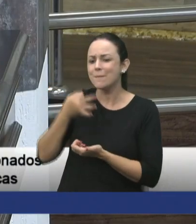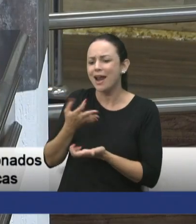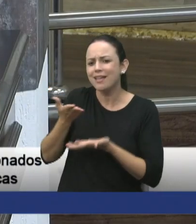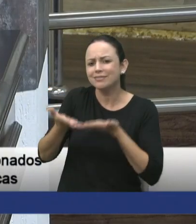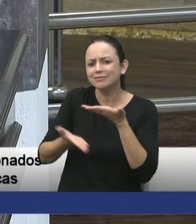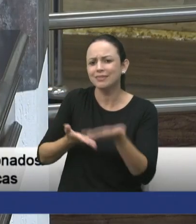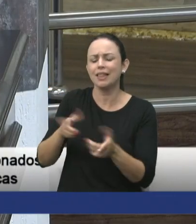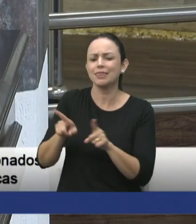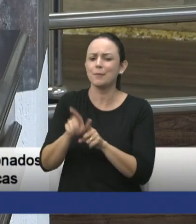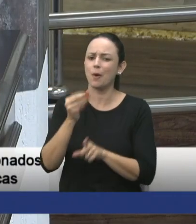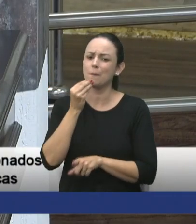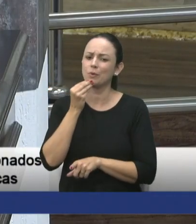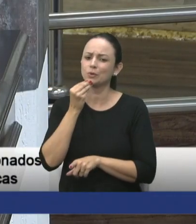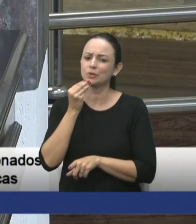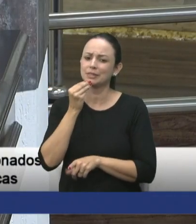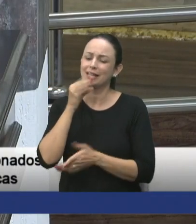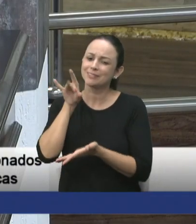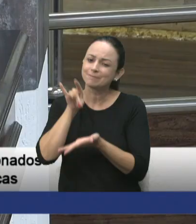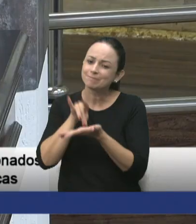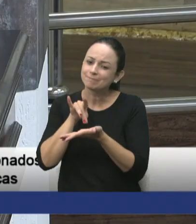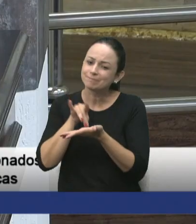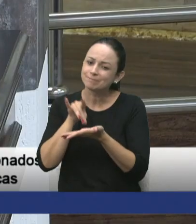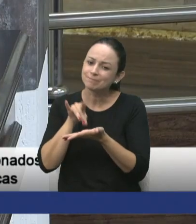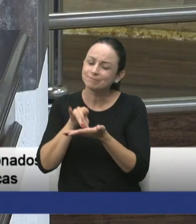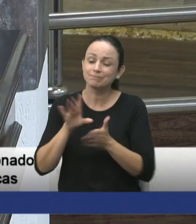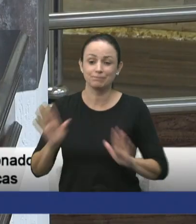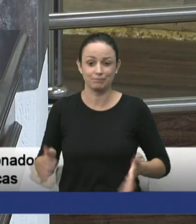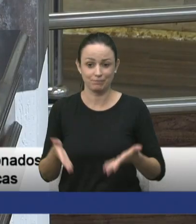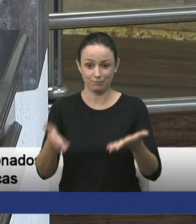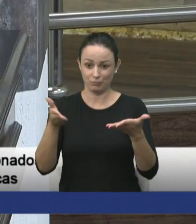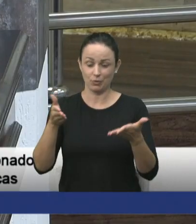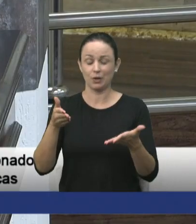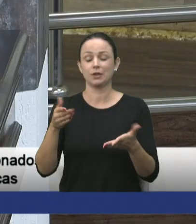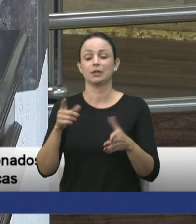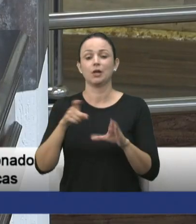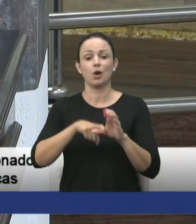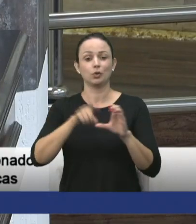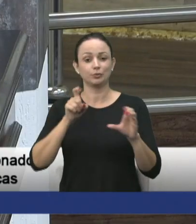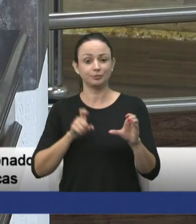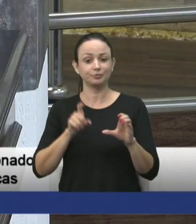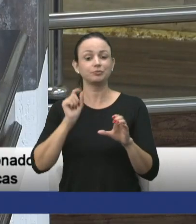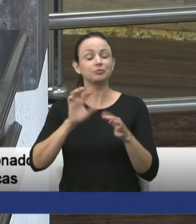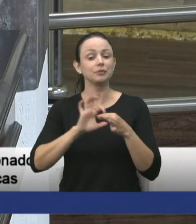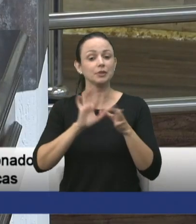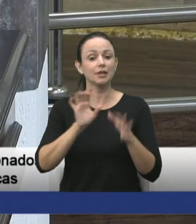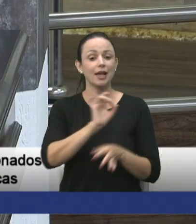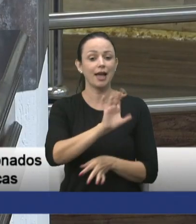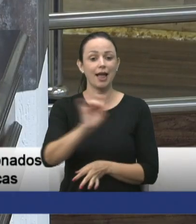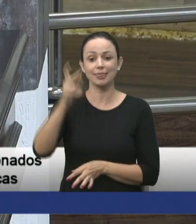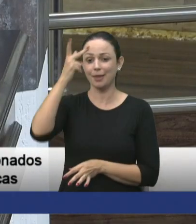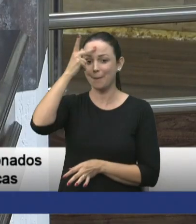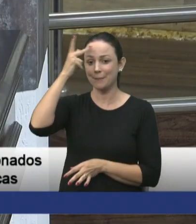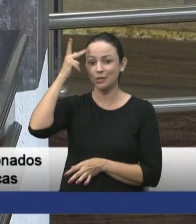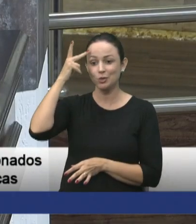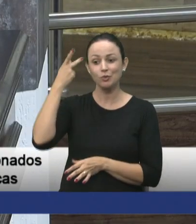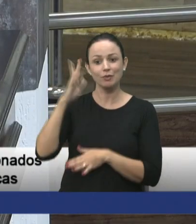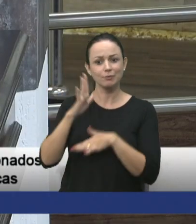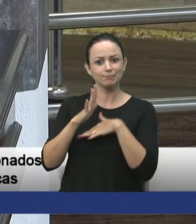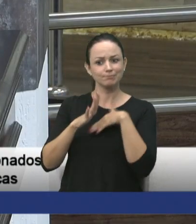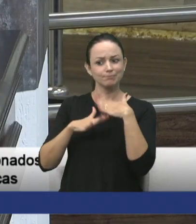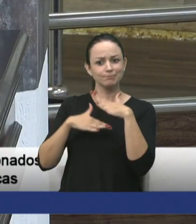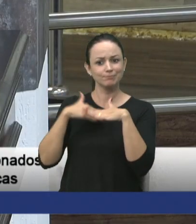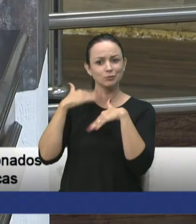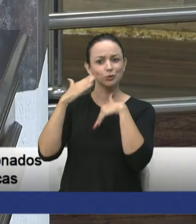garantir oportunidades reais. Promover a autonomia é permitir que cada pessoa desenvolva seu potencial,